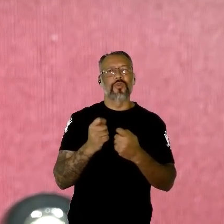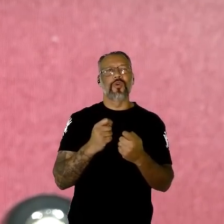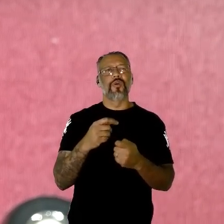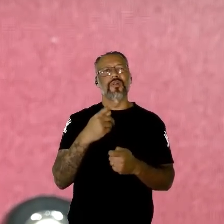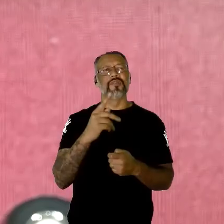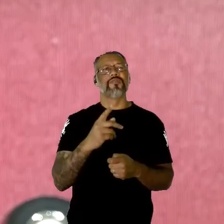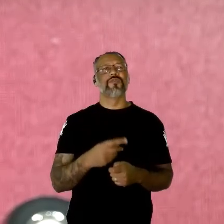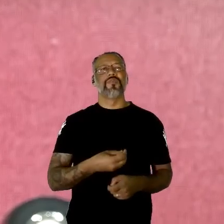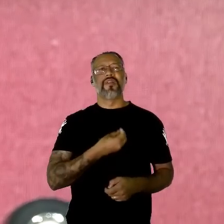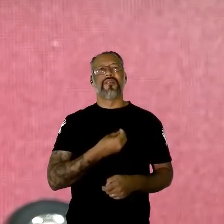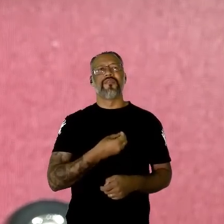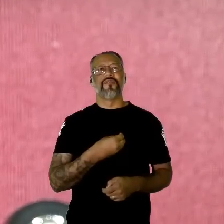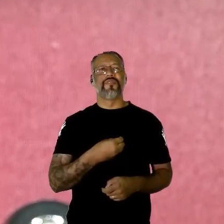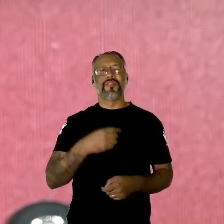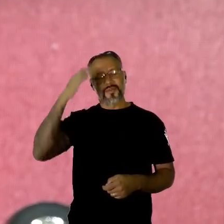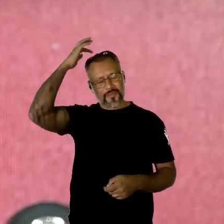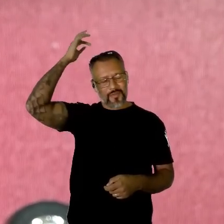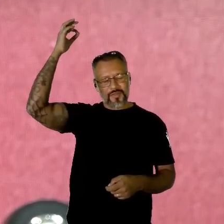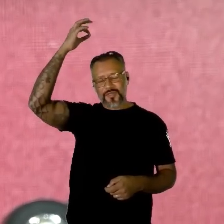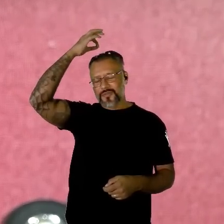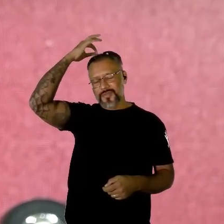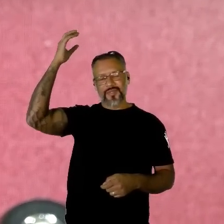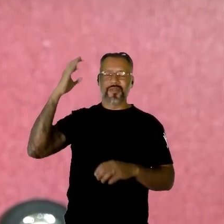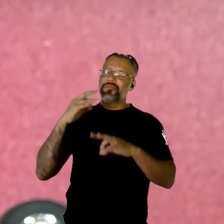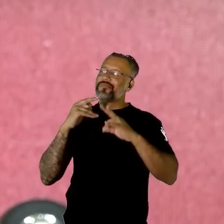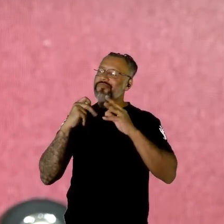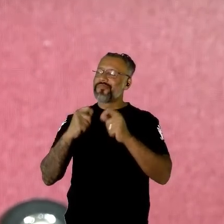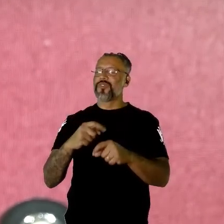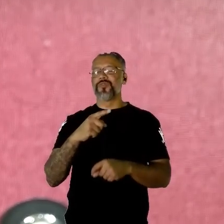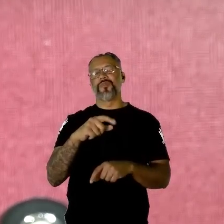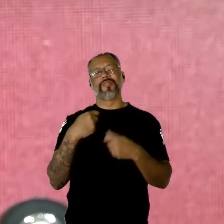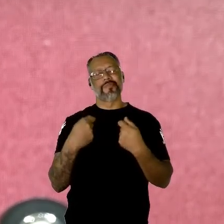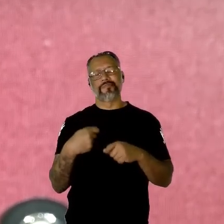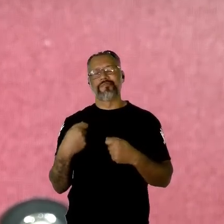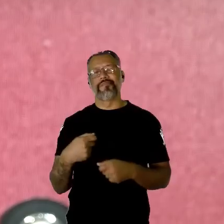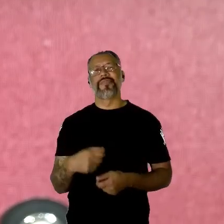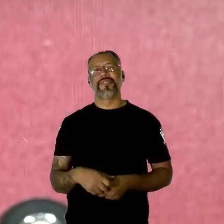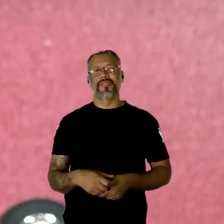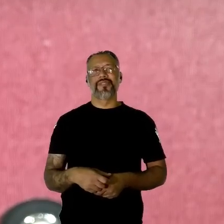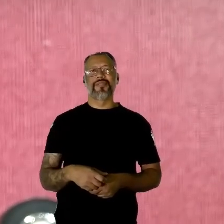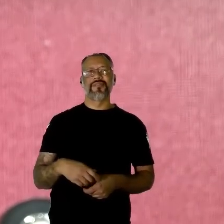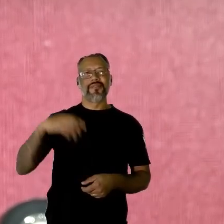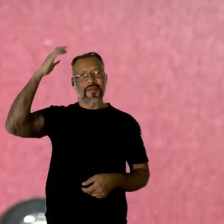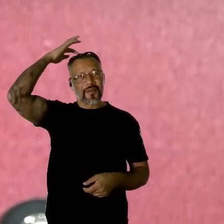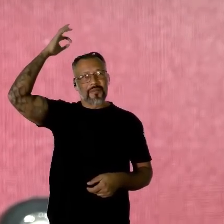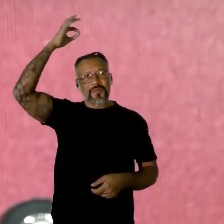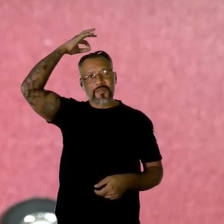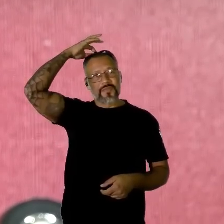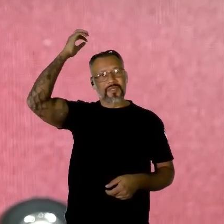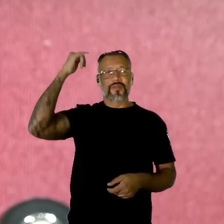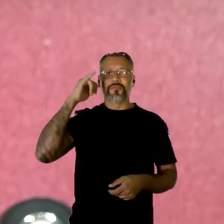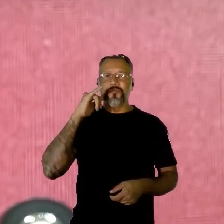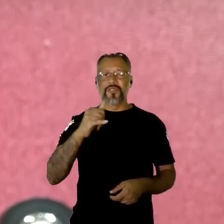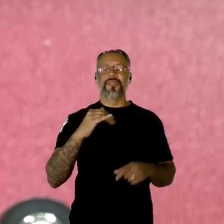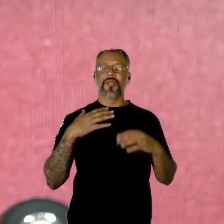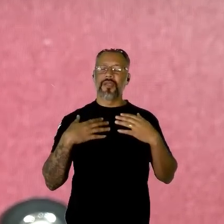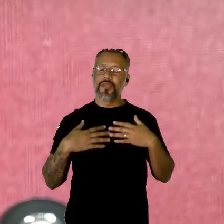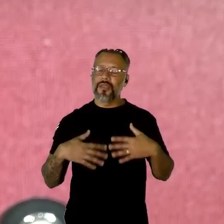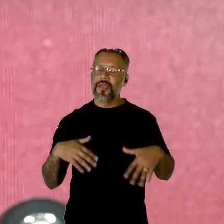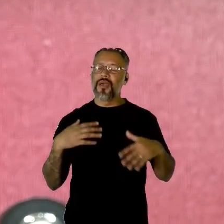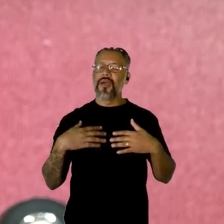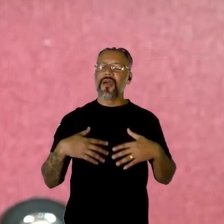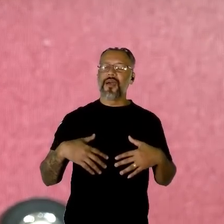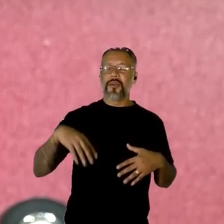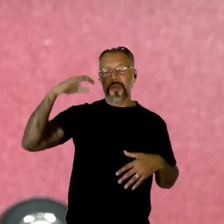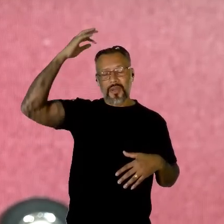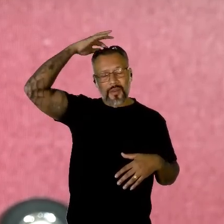espírito que me faz frear quando tem um abismo e a carne diz pula pula pula e o Espírito diz calma calma é o espírito que segura a minha língua